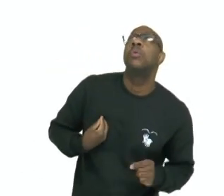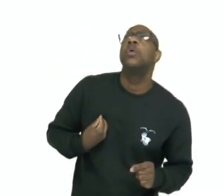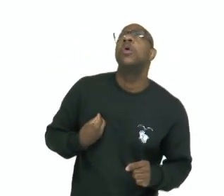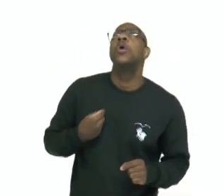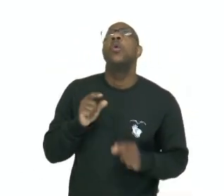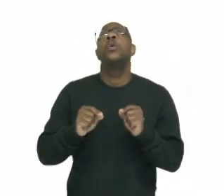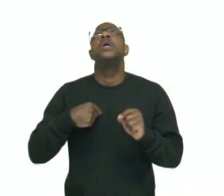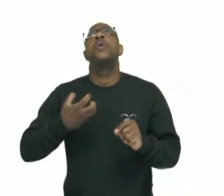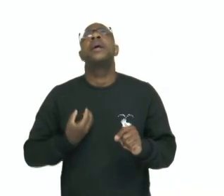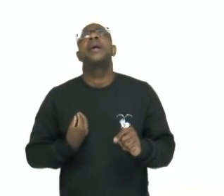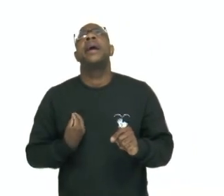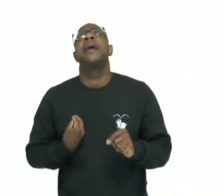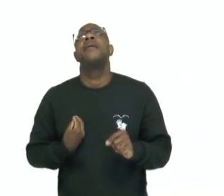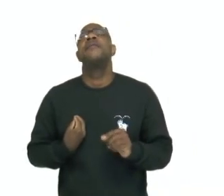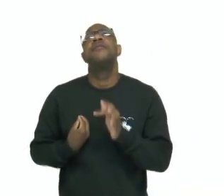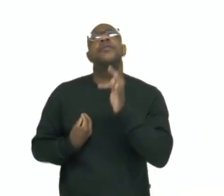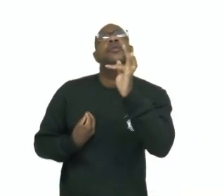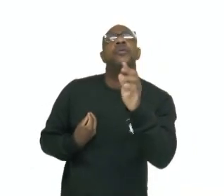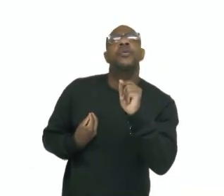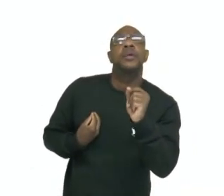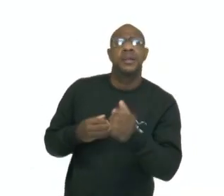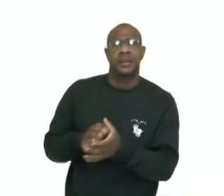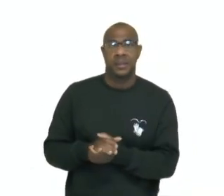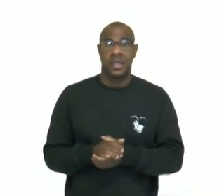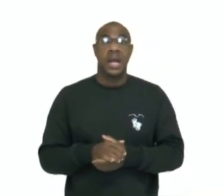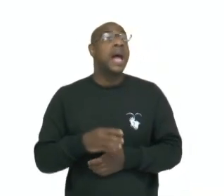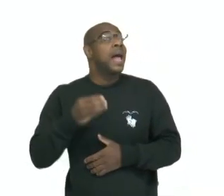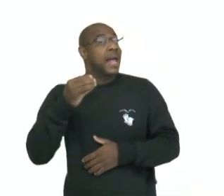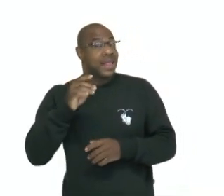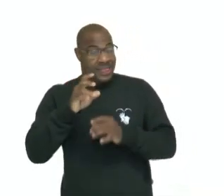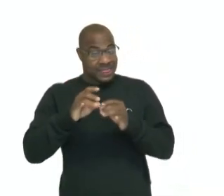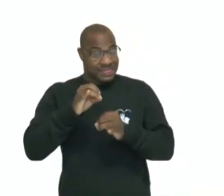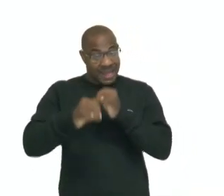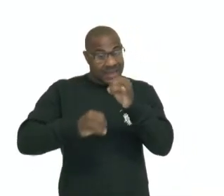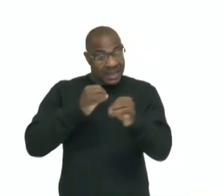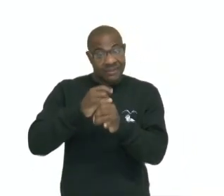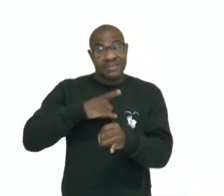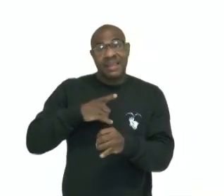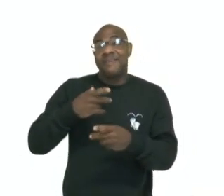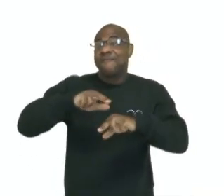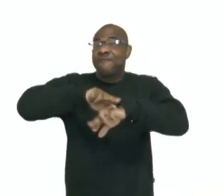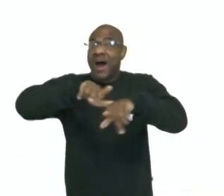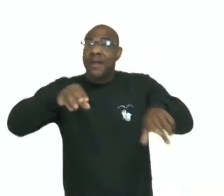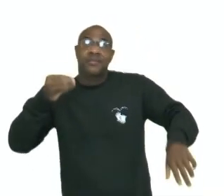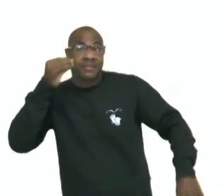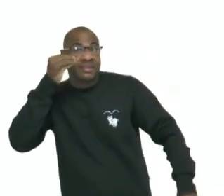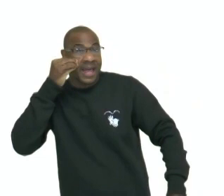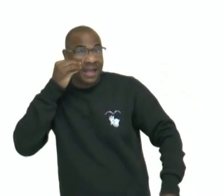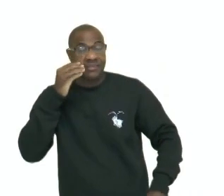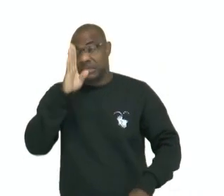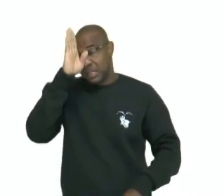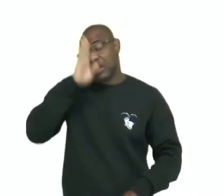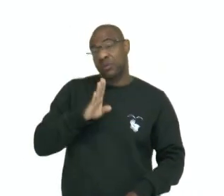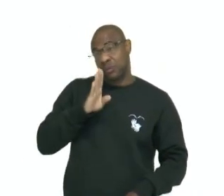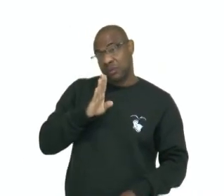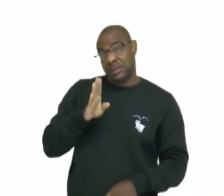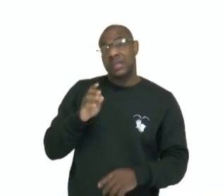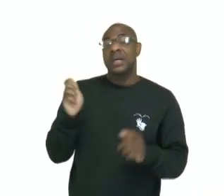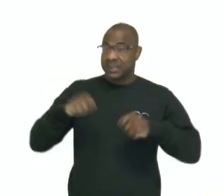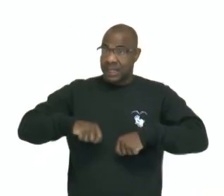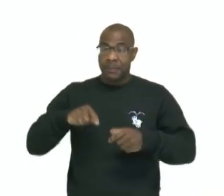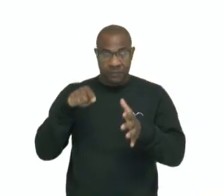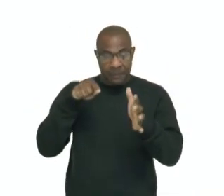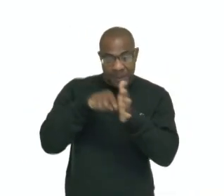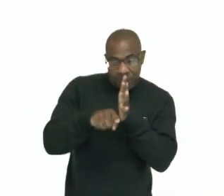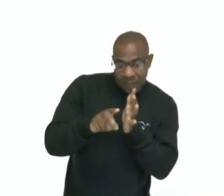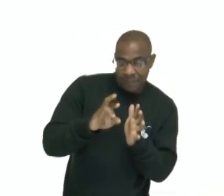minha vida? Na internet há vários testes de orientação profissional gratuitos que pecam por priorizar